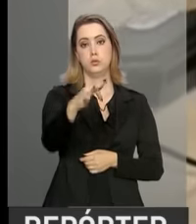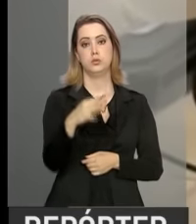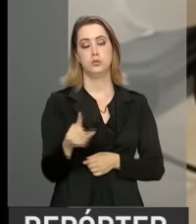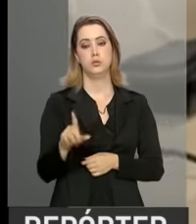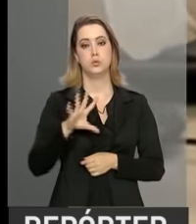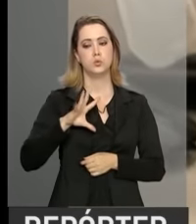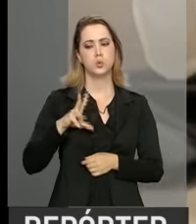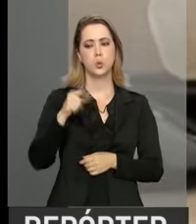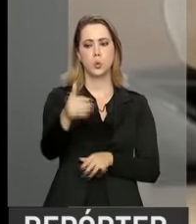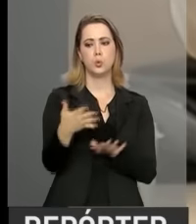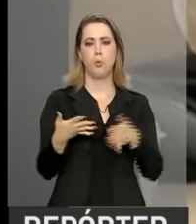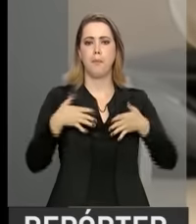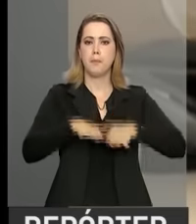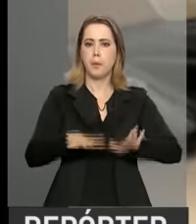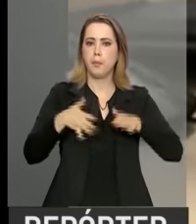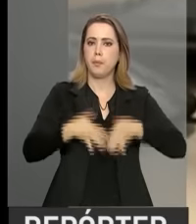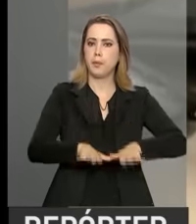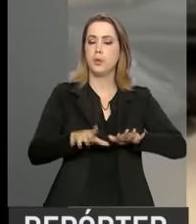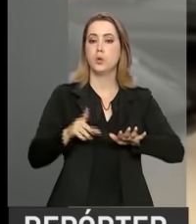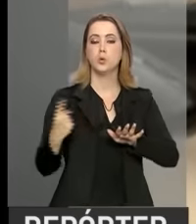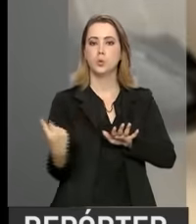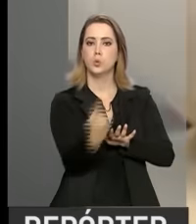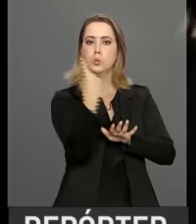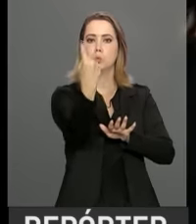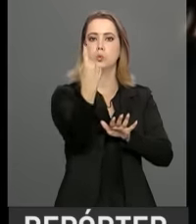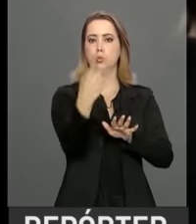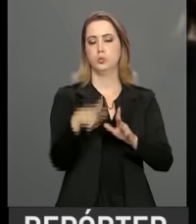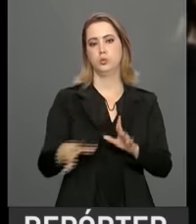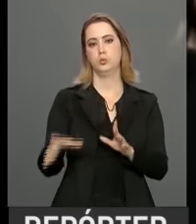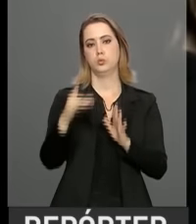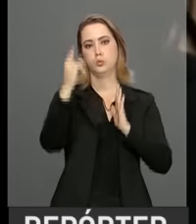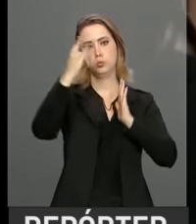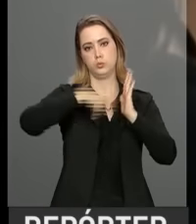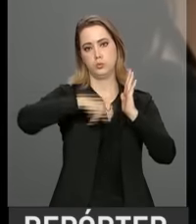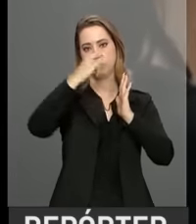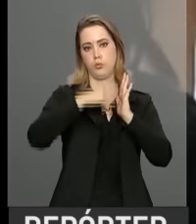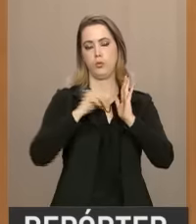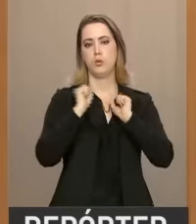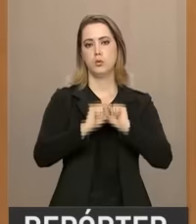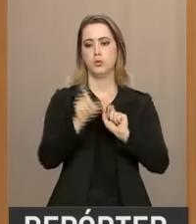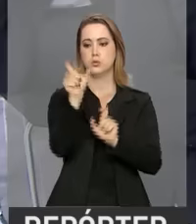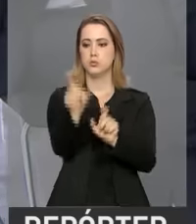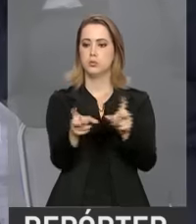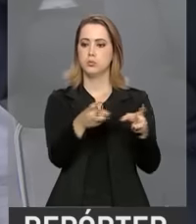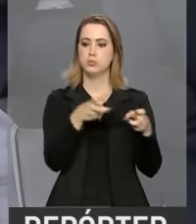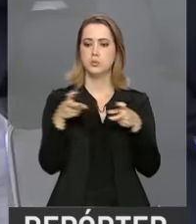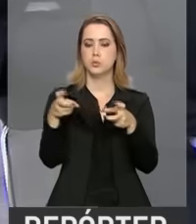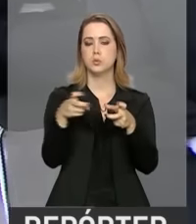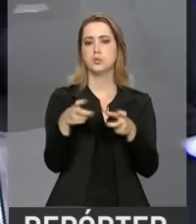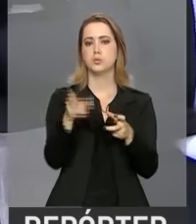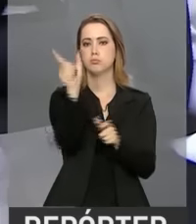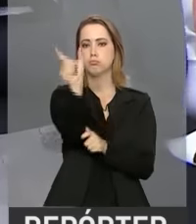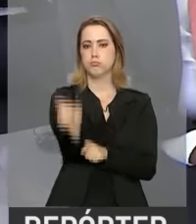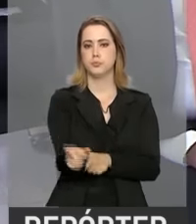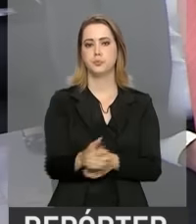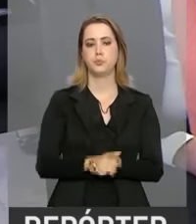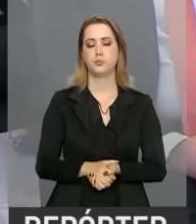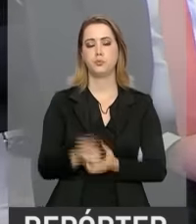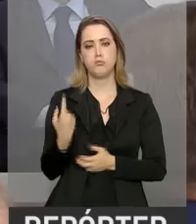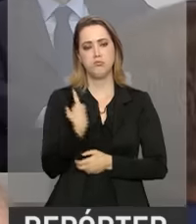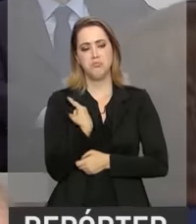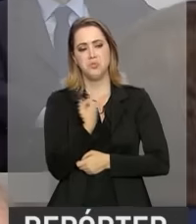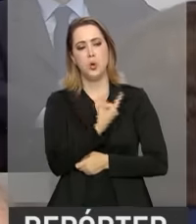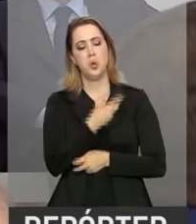o suficiente para possibilitar um documento único de identificação dos brasileiros. Constatamos em cada